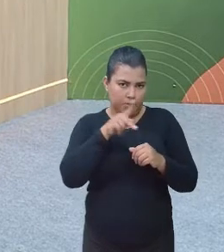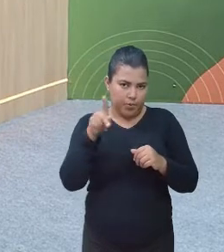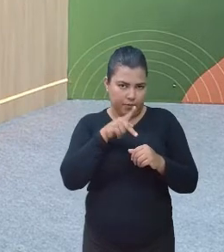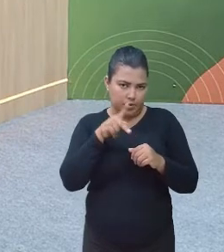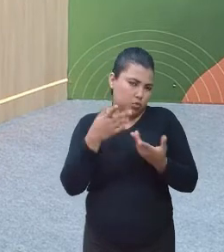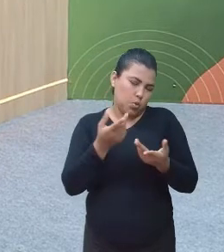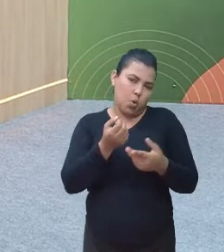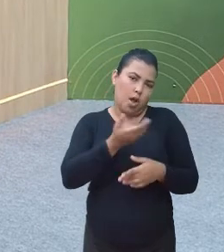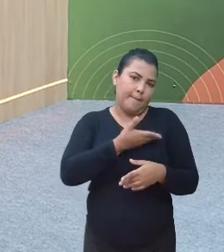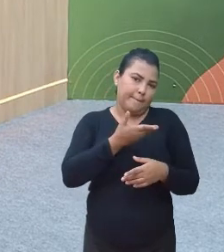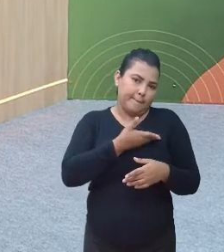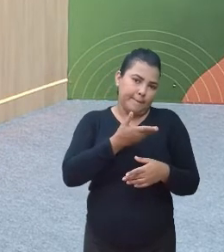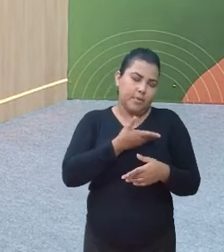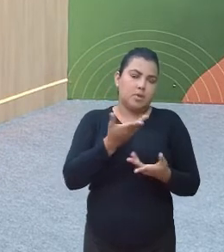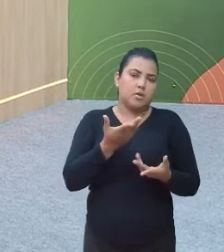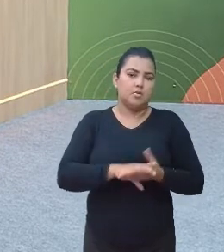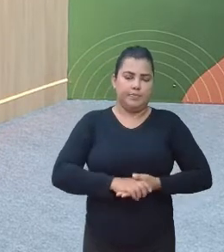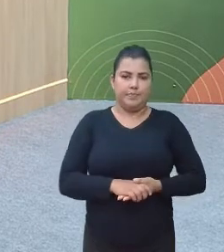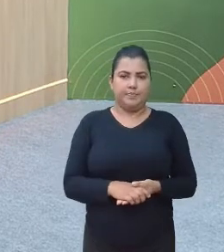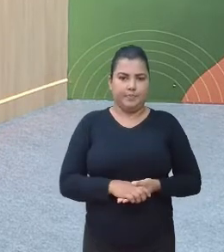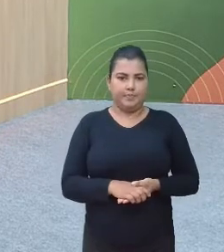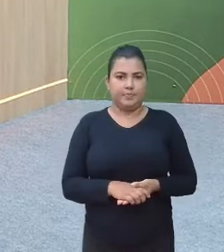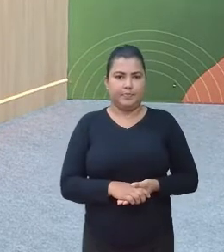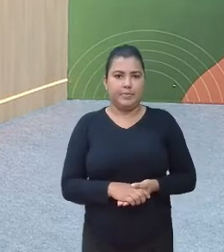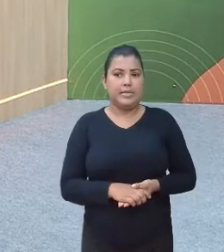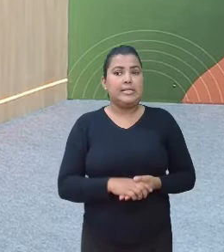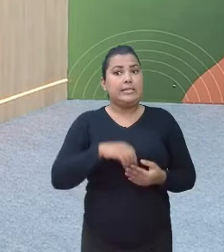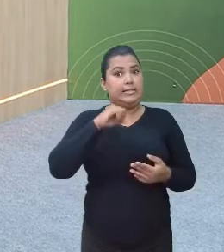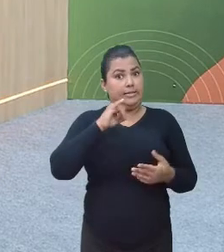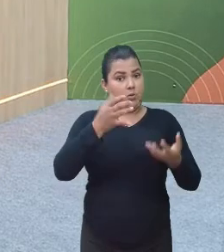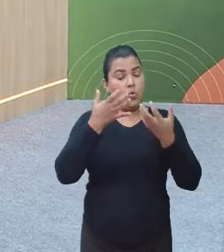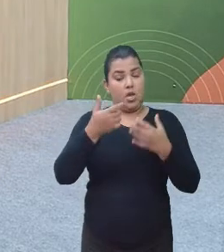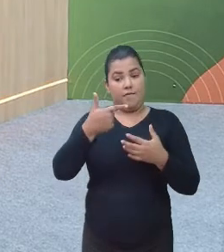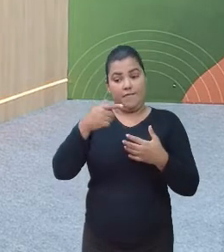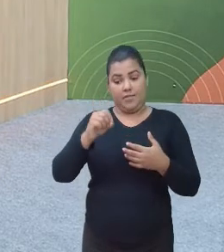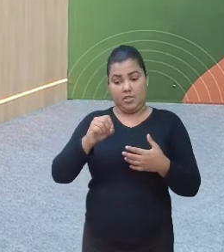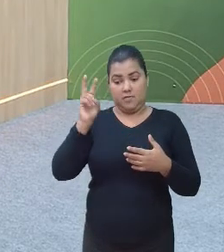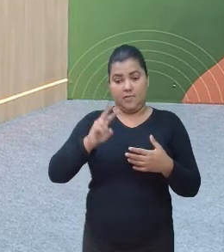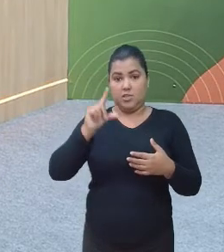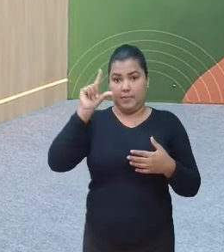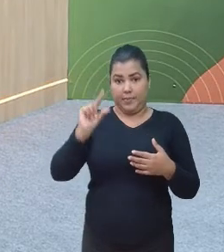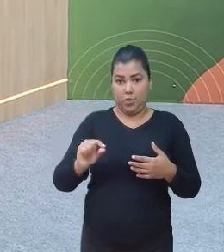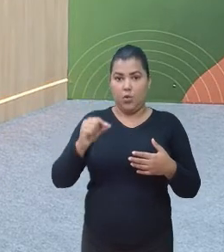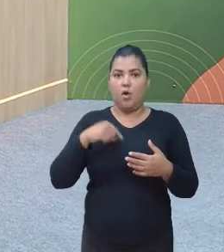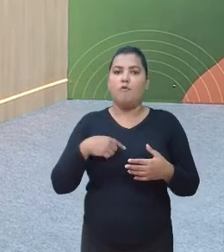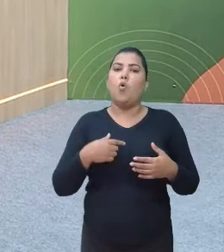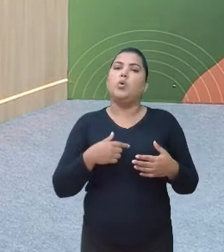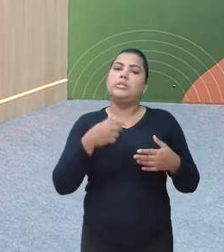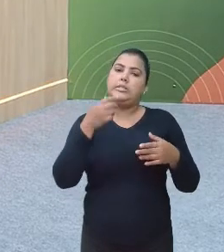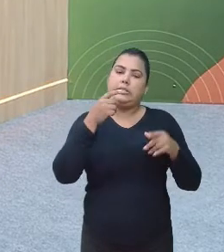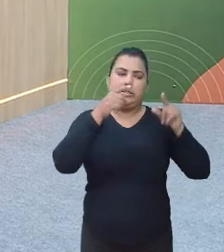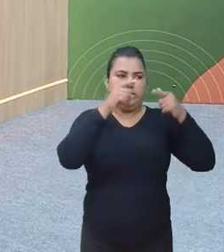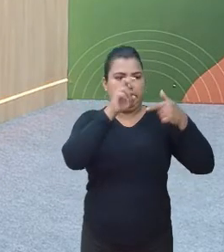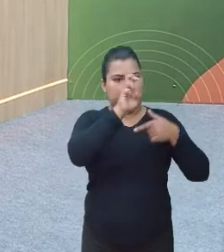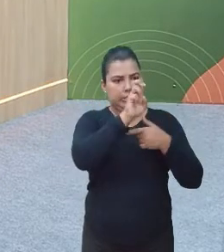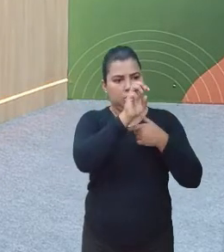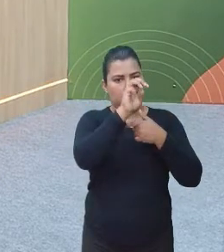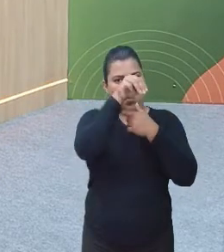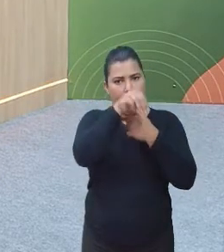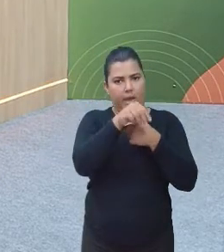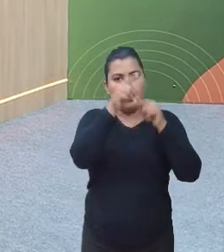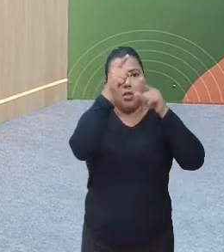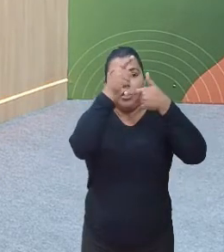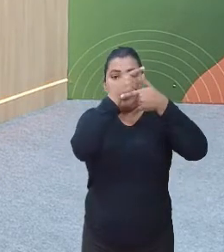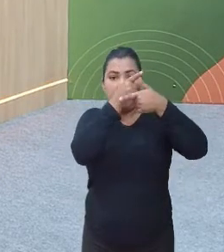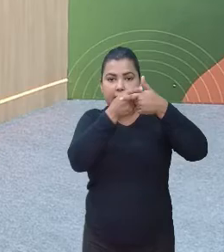os colegas e o seu professor. Ou seja, se eu quero 20 vezes menor, eu vou dividir por 20. Se eu quisesse 20 vezes